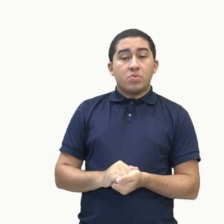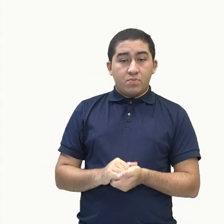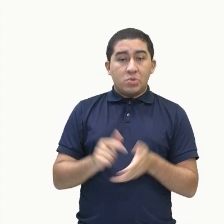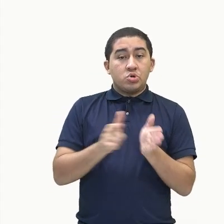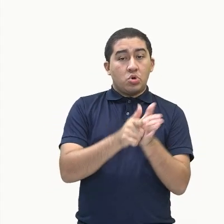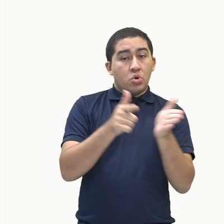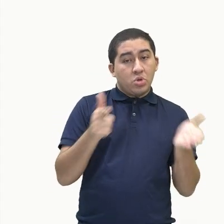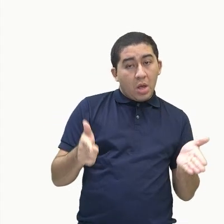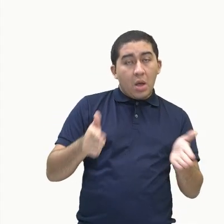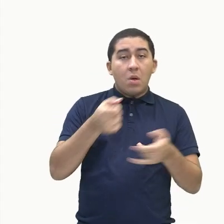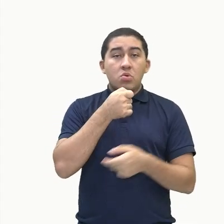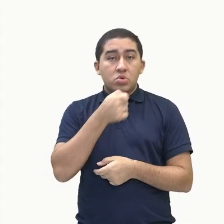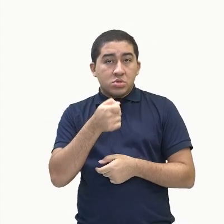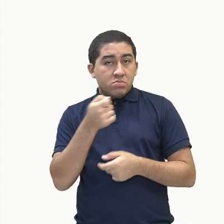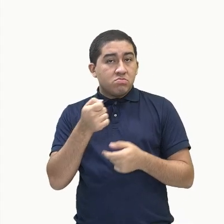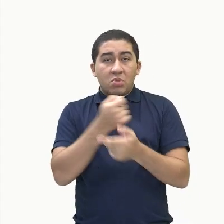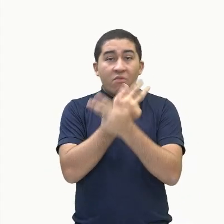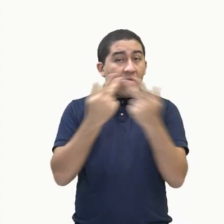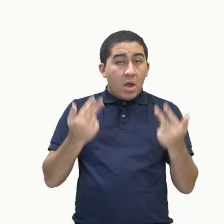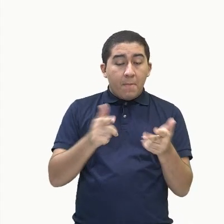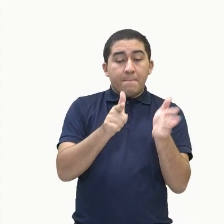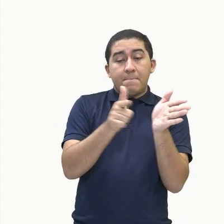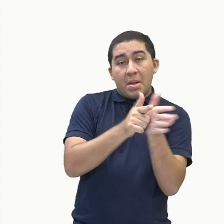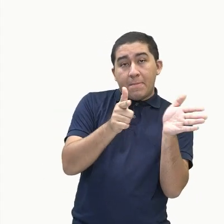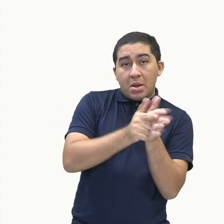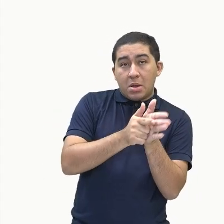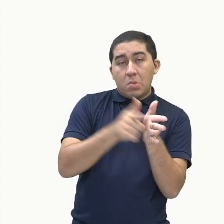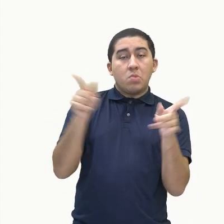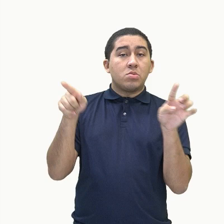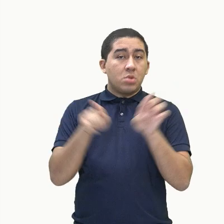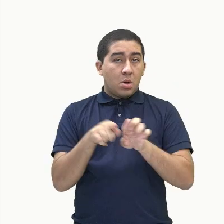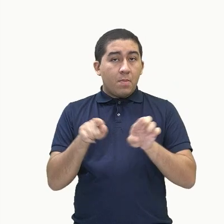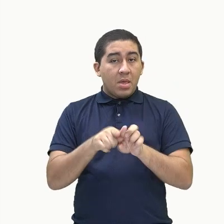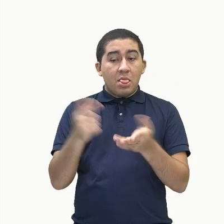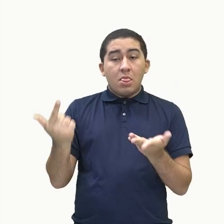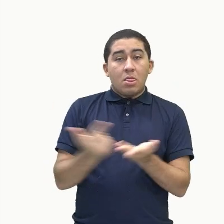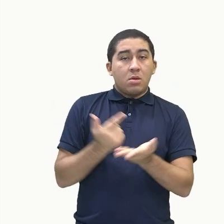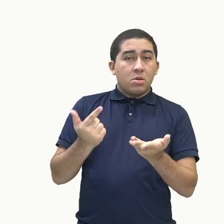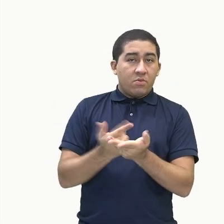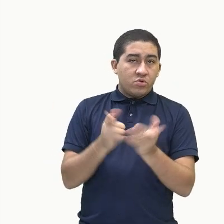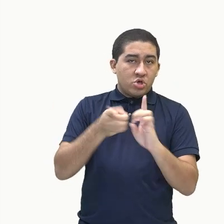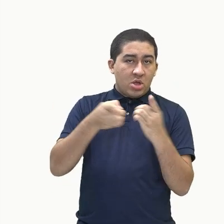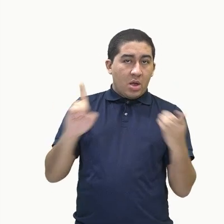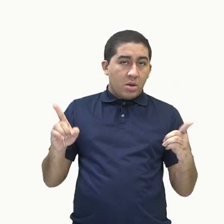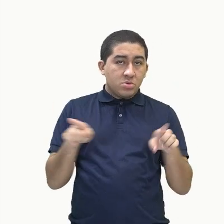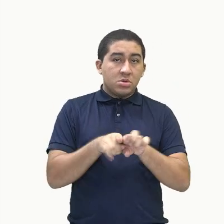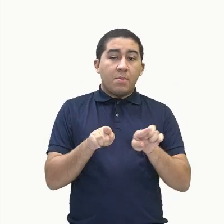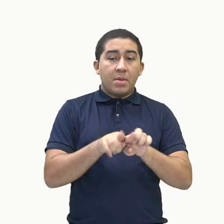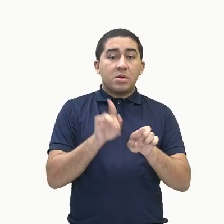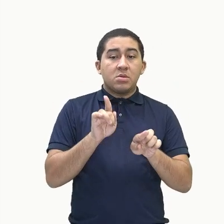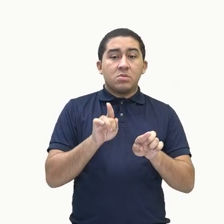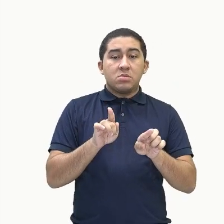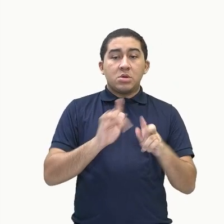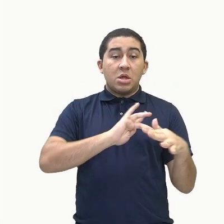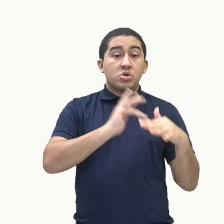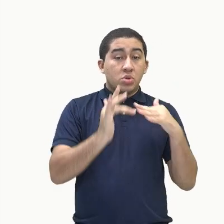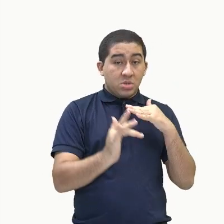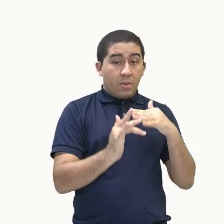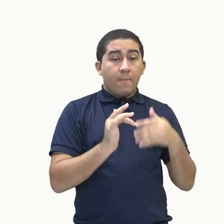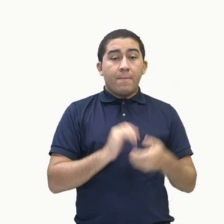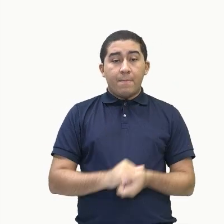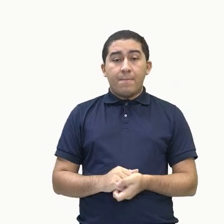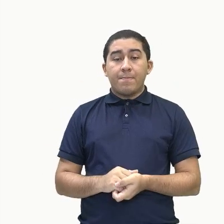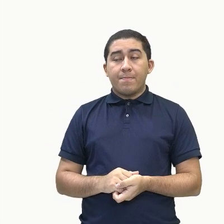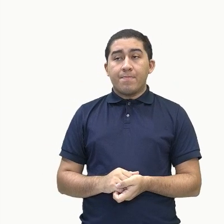jornais, nos panfletos, nos livros. Que livros? Livros didáticos, nas redes sociais, né? Ele